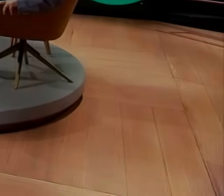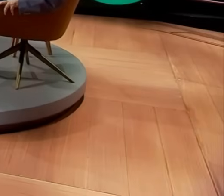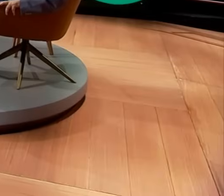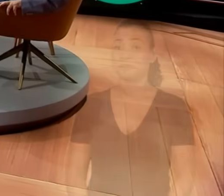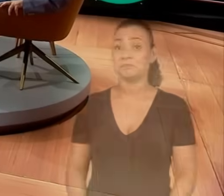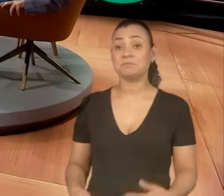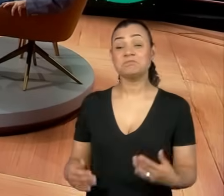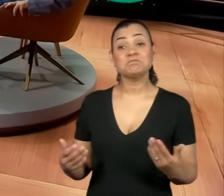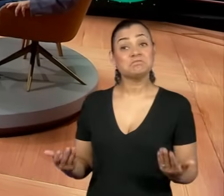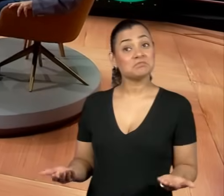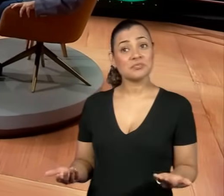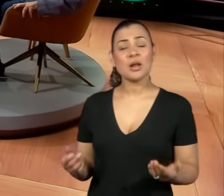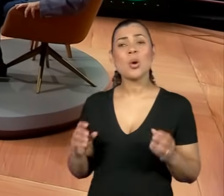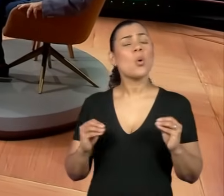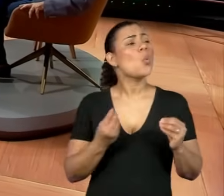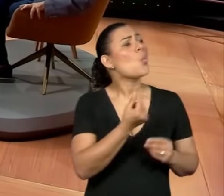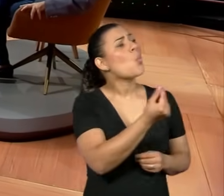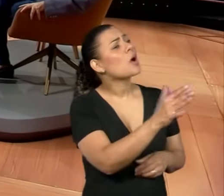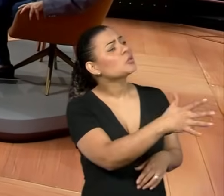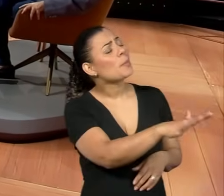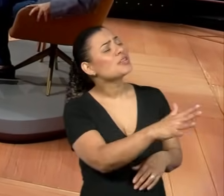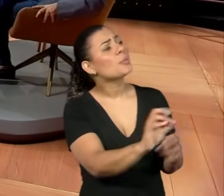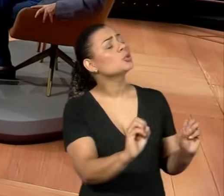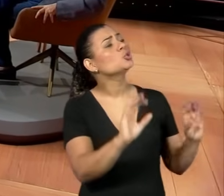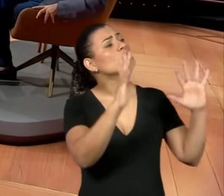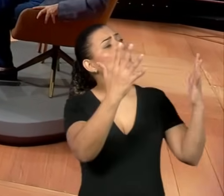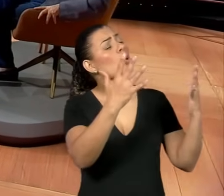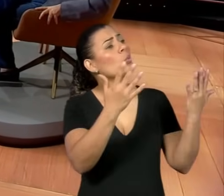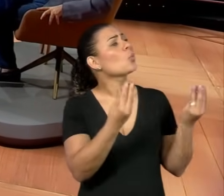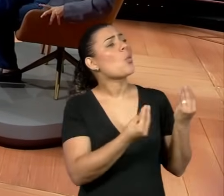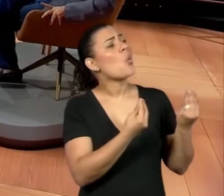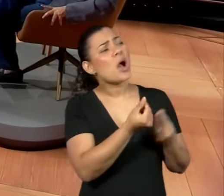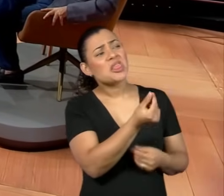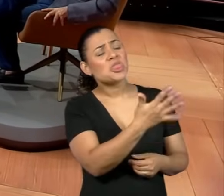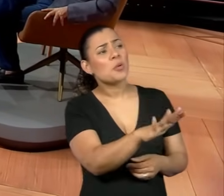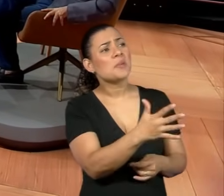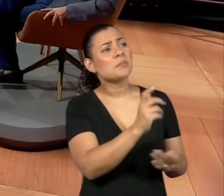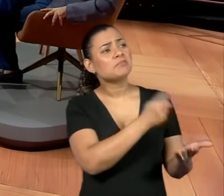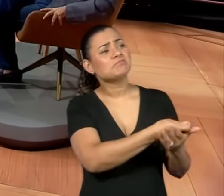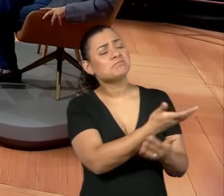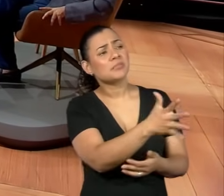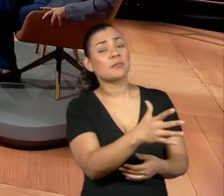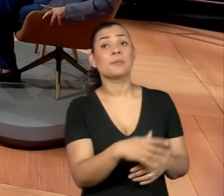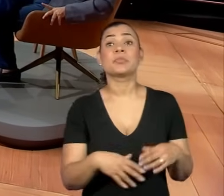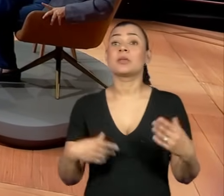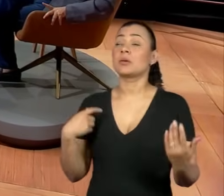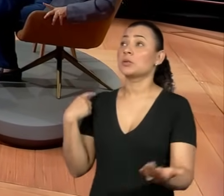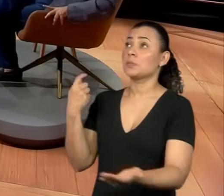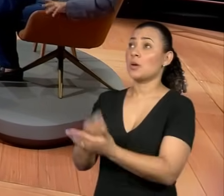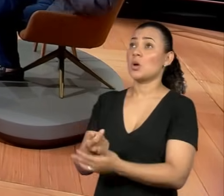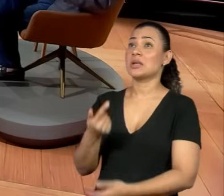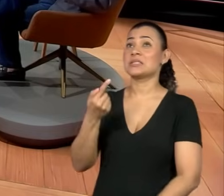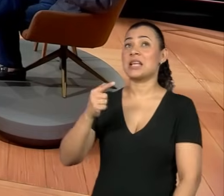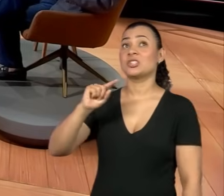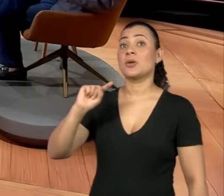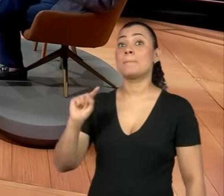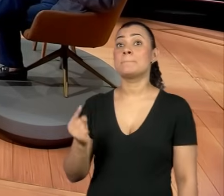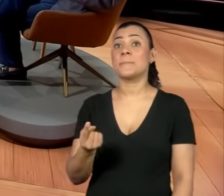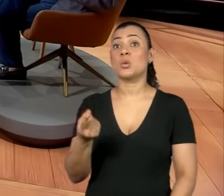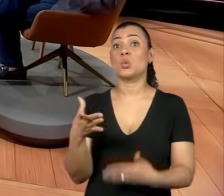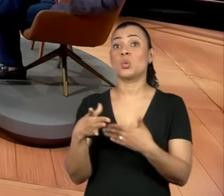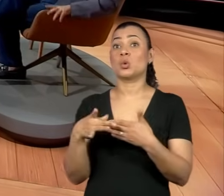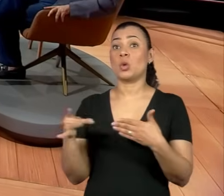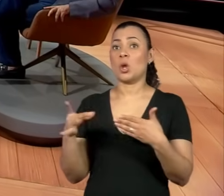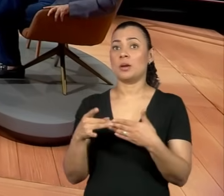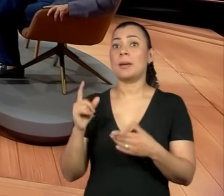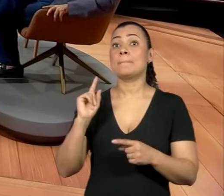Quanto custava um show internacional naquela época? Eu vou contar para você que esse show, nós pagamos $7.000 por 7 shows,